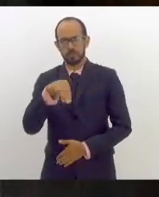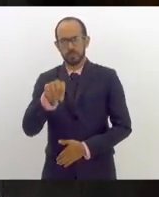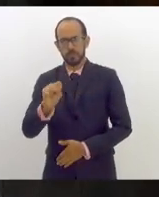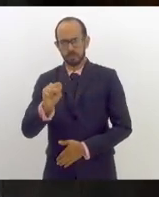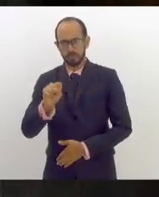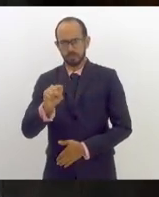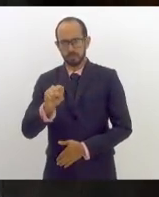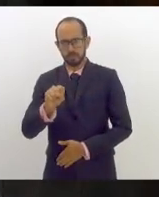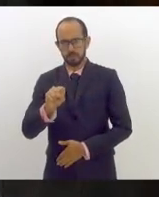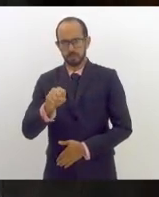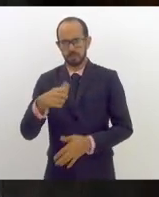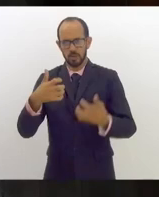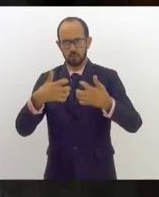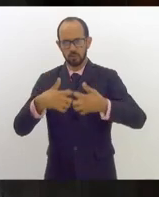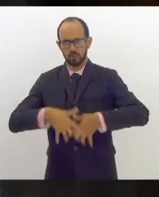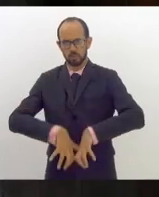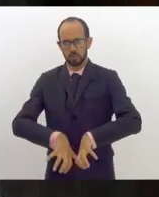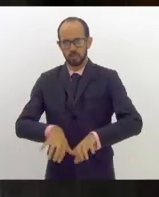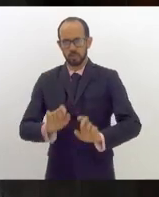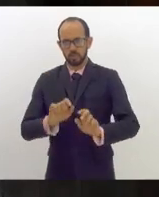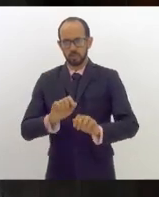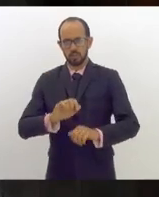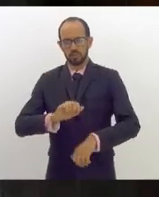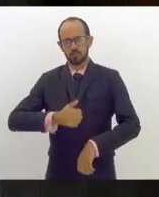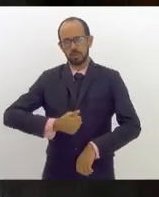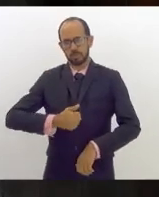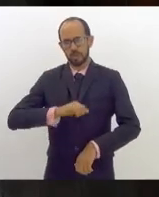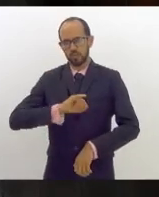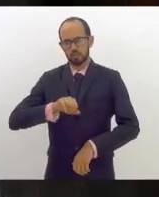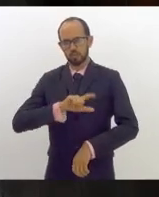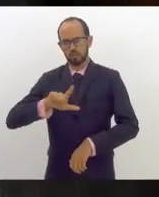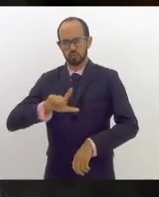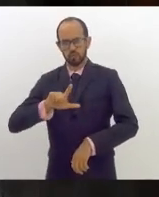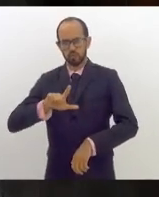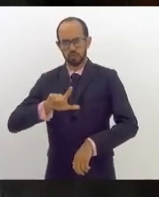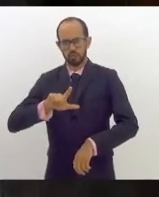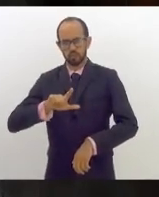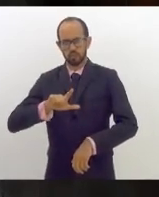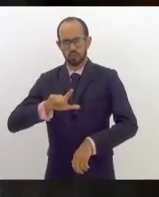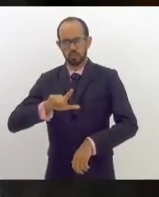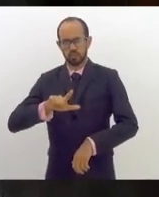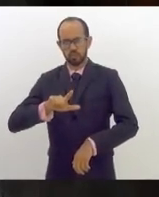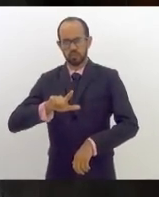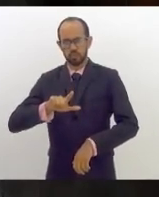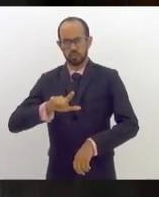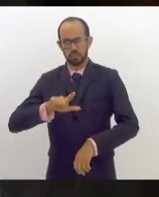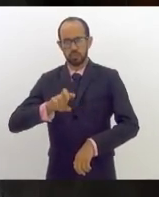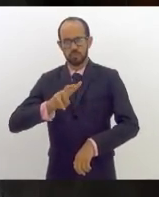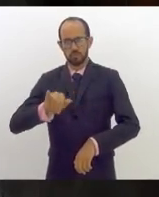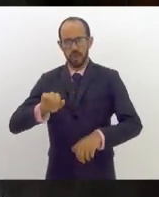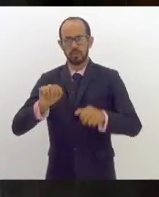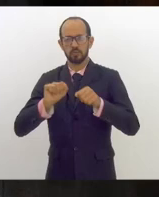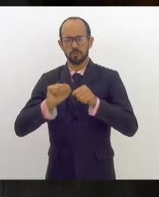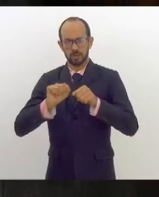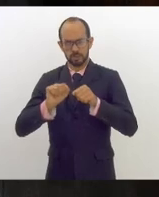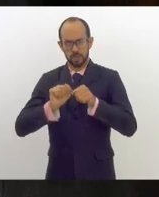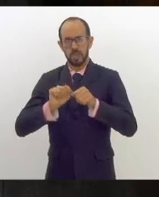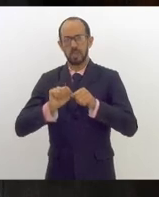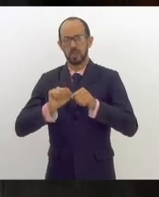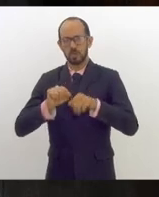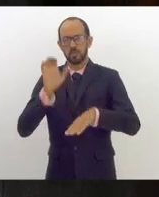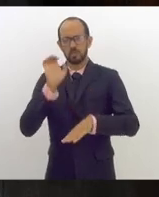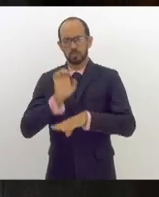está dirigindo desde primeiro de julho deste ano vai fazer com que o estado